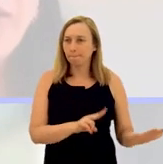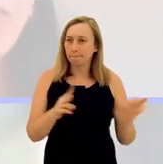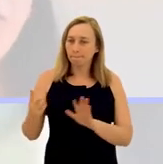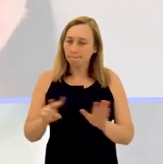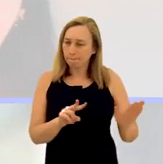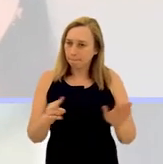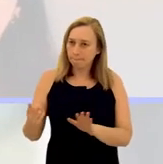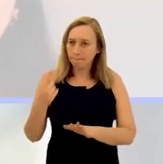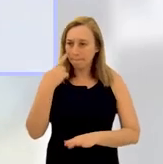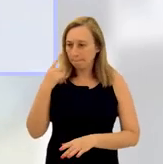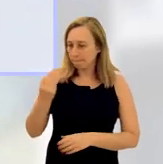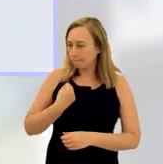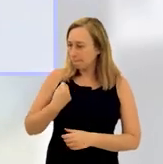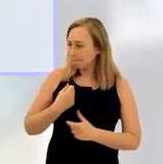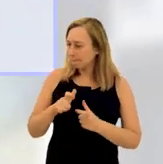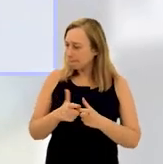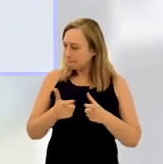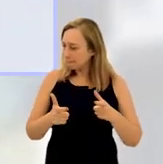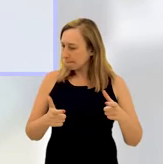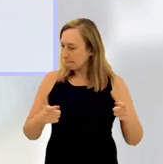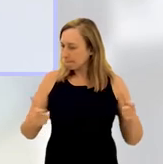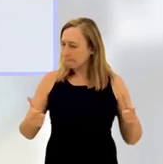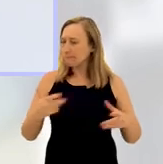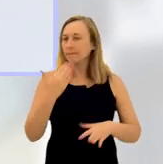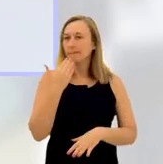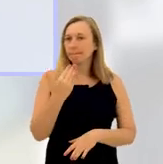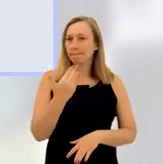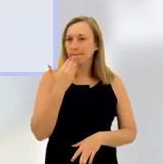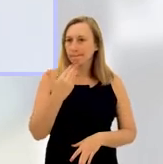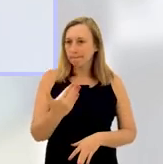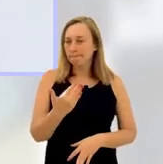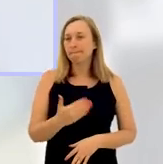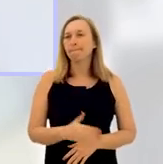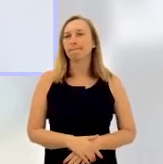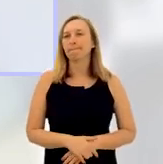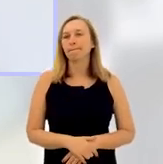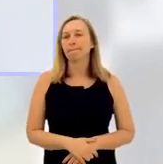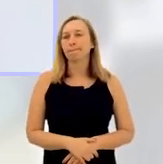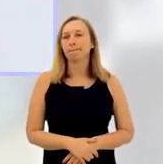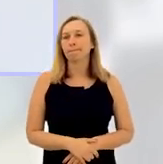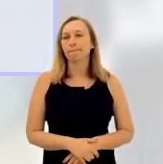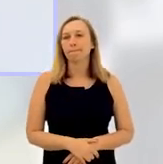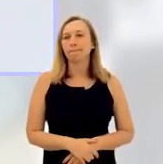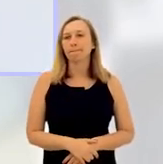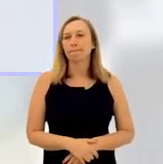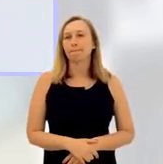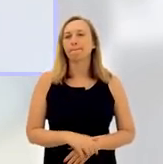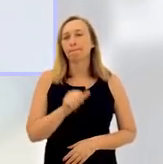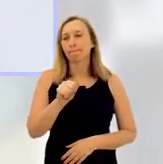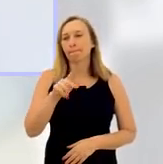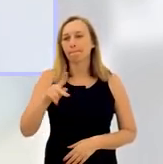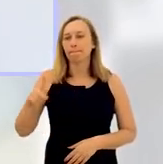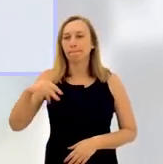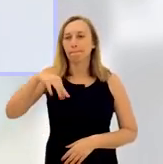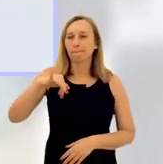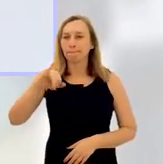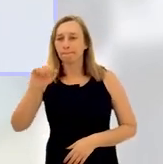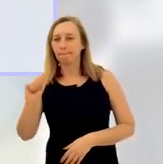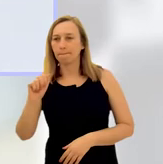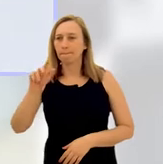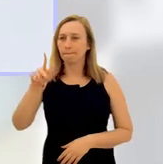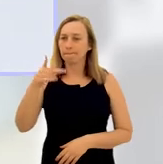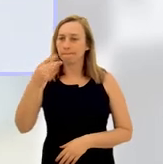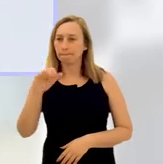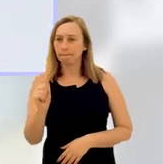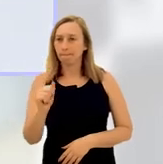E semanalmente eu vejo aumentar aí os pedidos de medidas protetivas pelo aplicativo Maria da